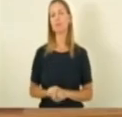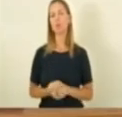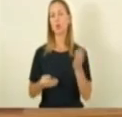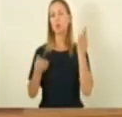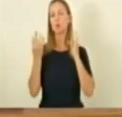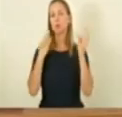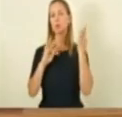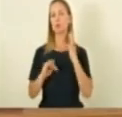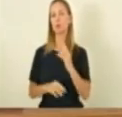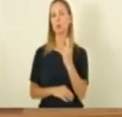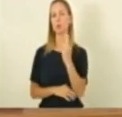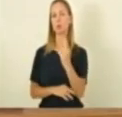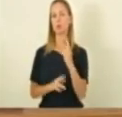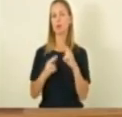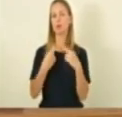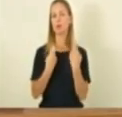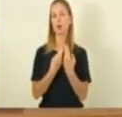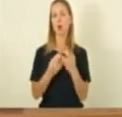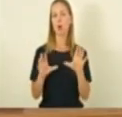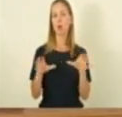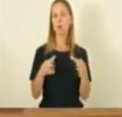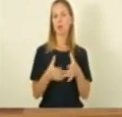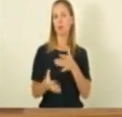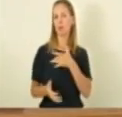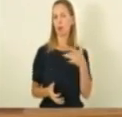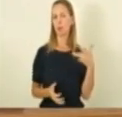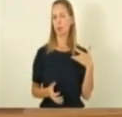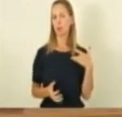Turismo, 2. Comissão de Saúde,